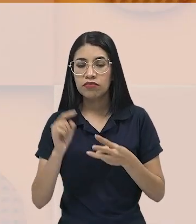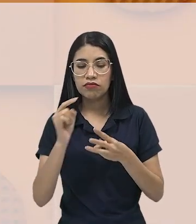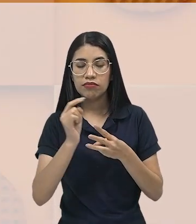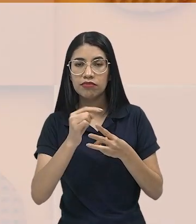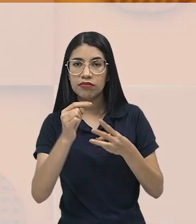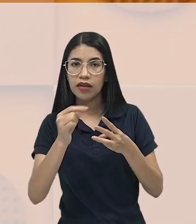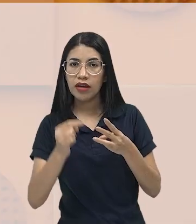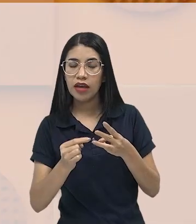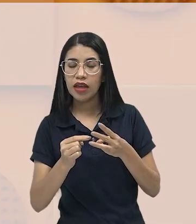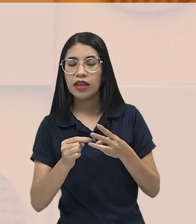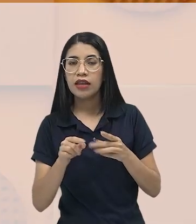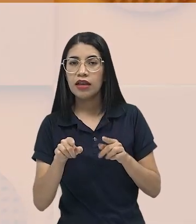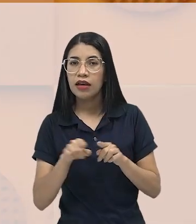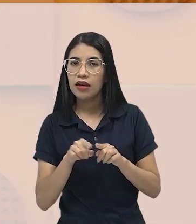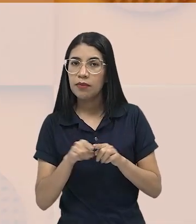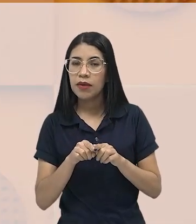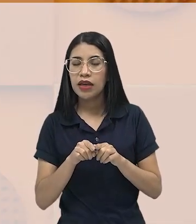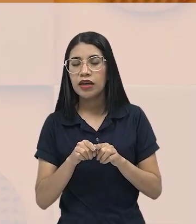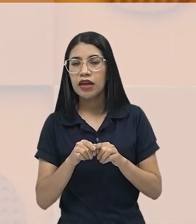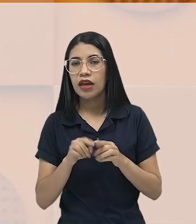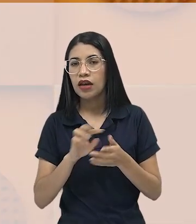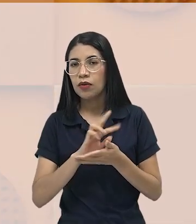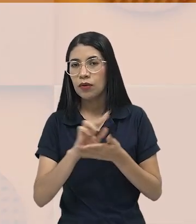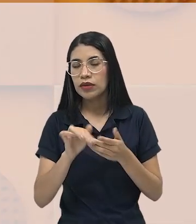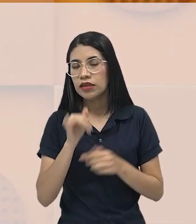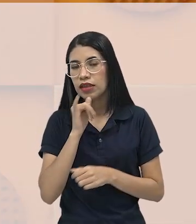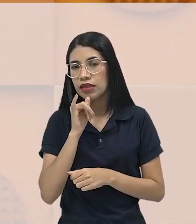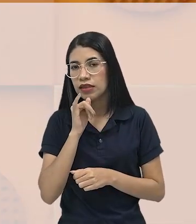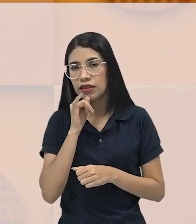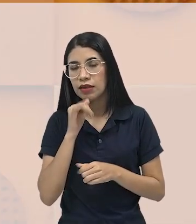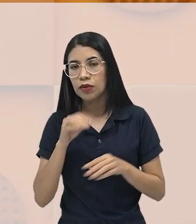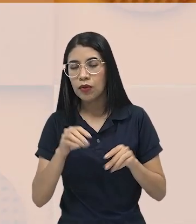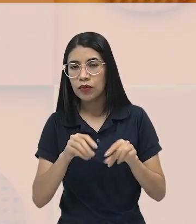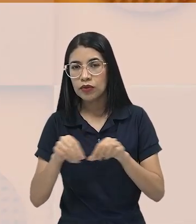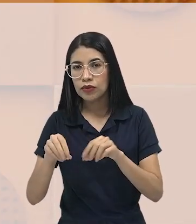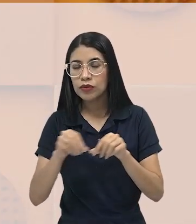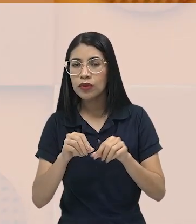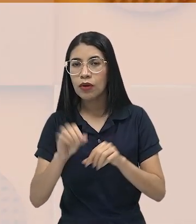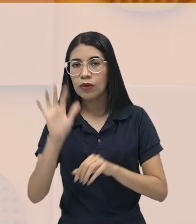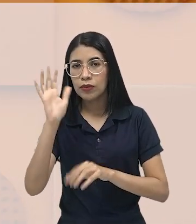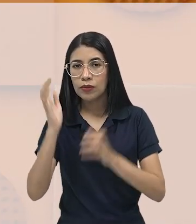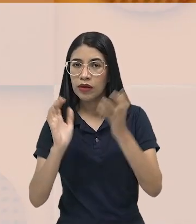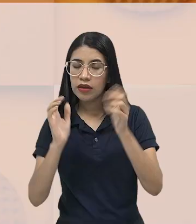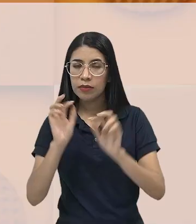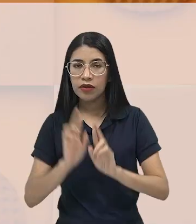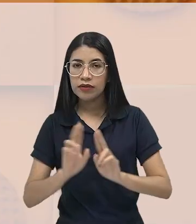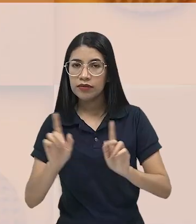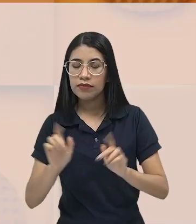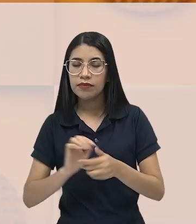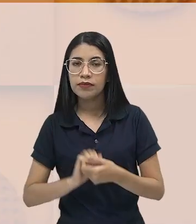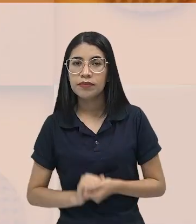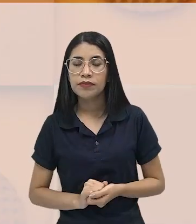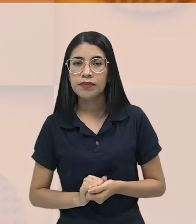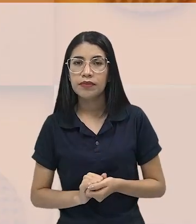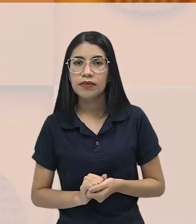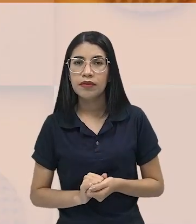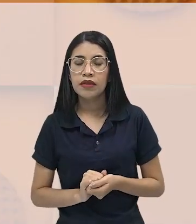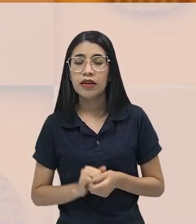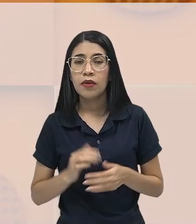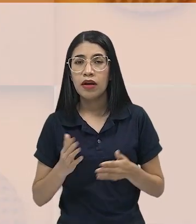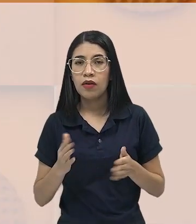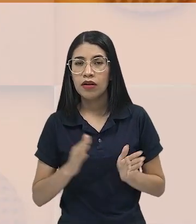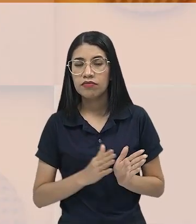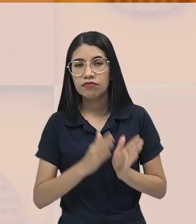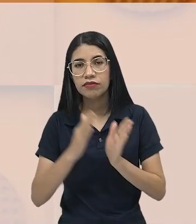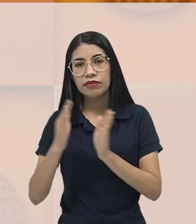né, de solo, de clima e afins, né, e isso vai acabar gerando alguma contenda. Enfim, dando um salto na